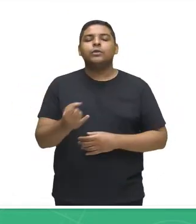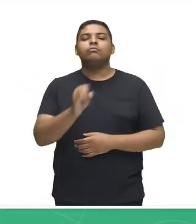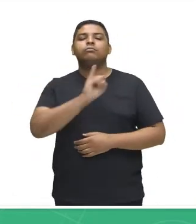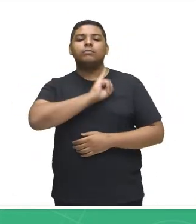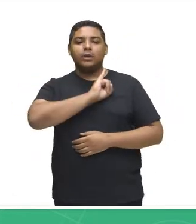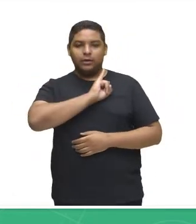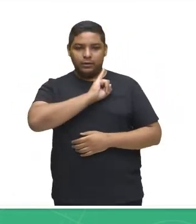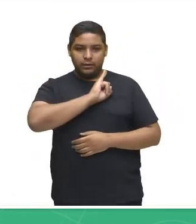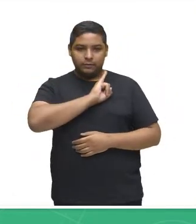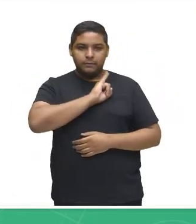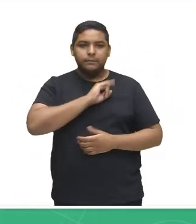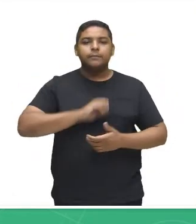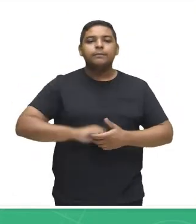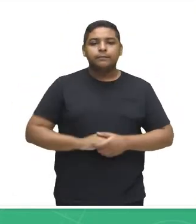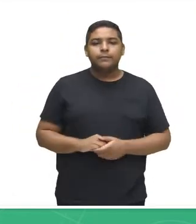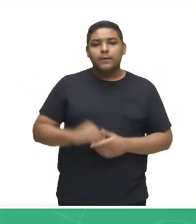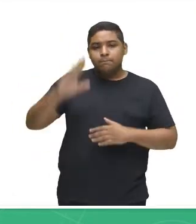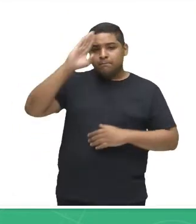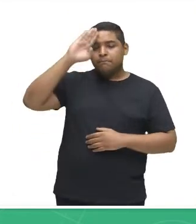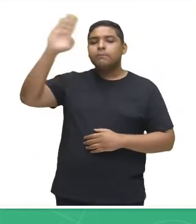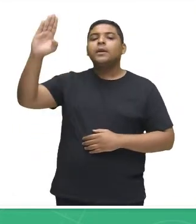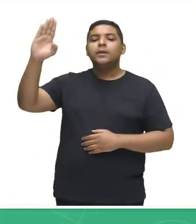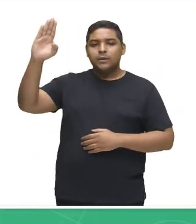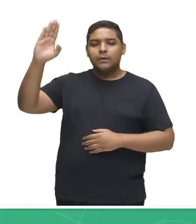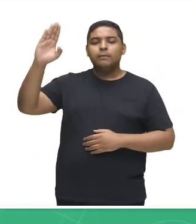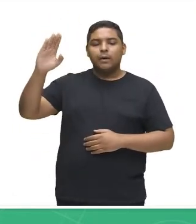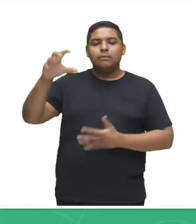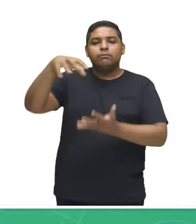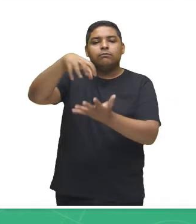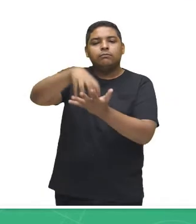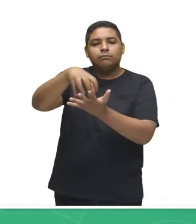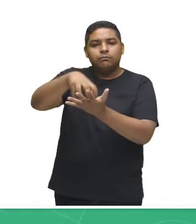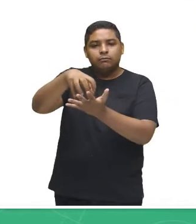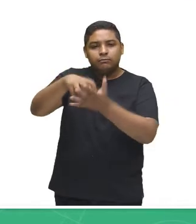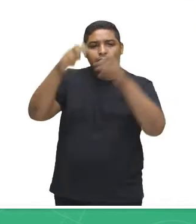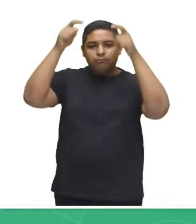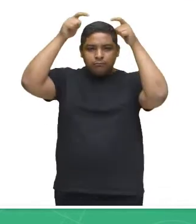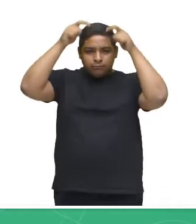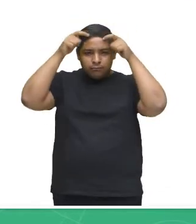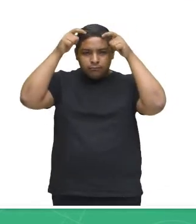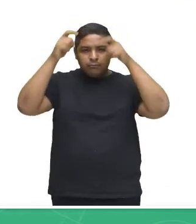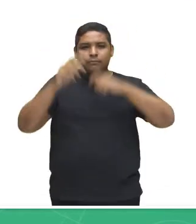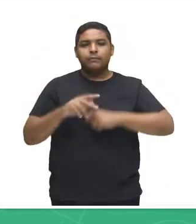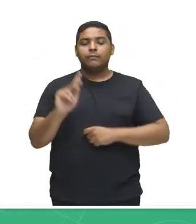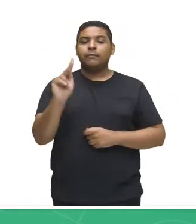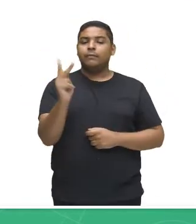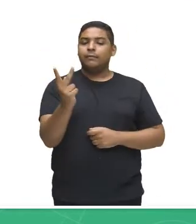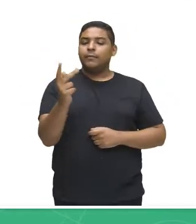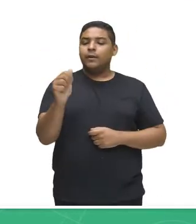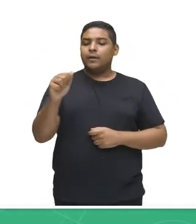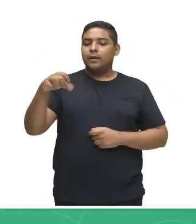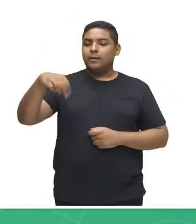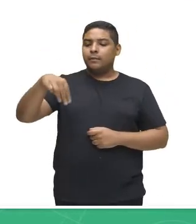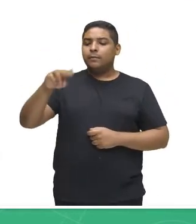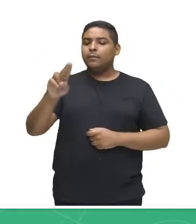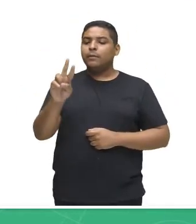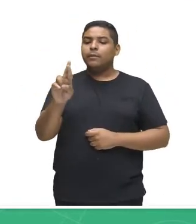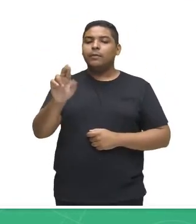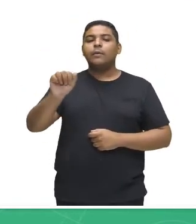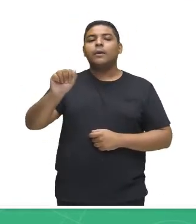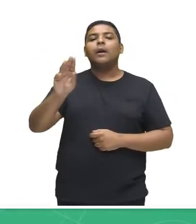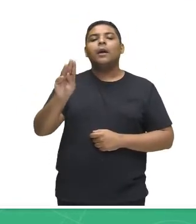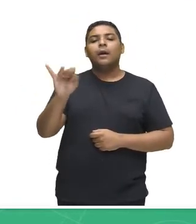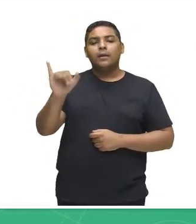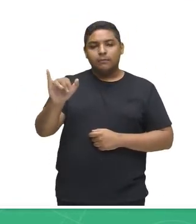representante dos amoritas foi Hammurabi. Já ouviram falar nele, não é? Então ele governou aí, ó, de 1792